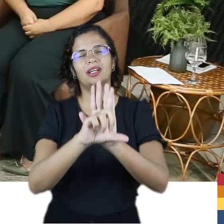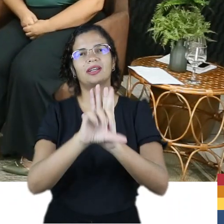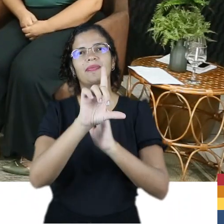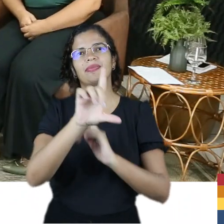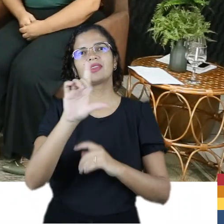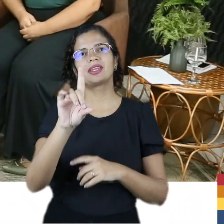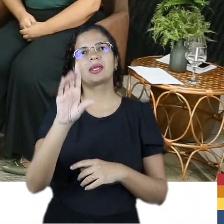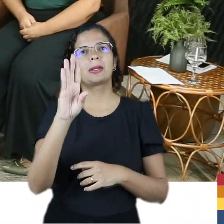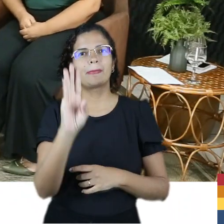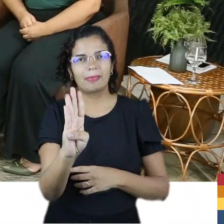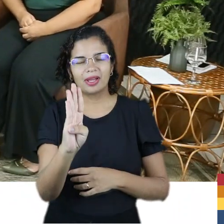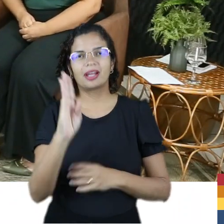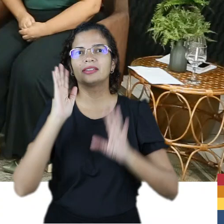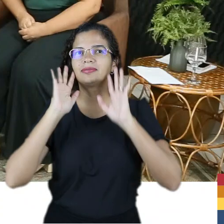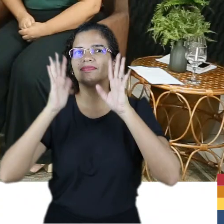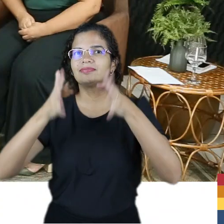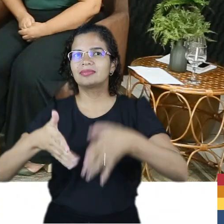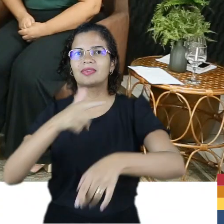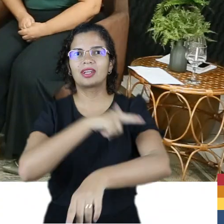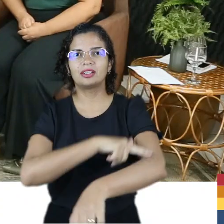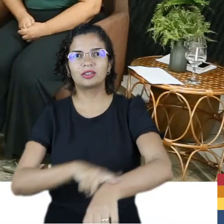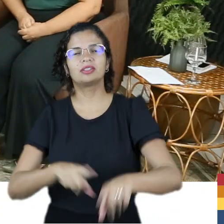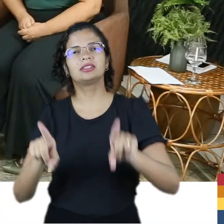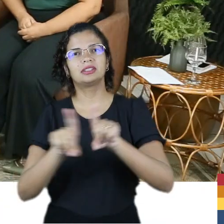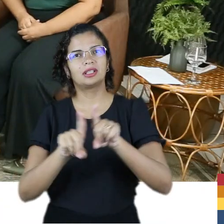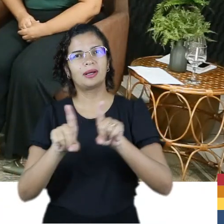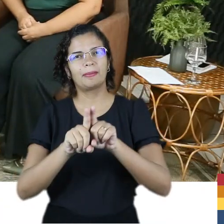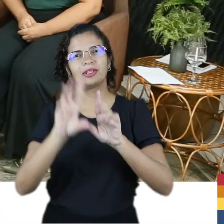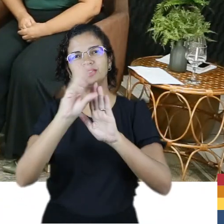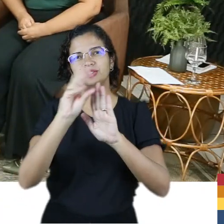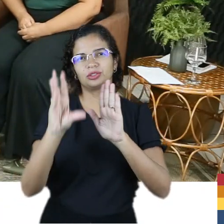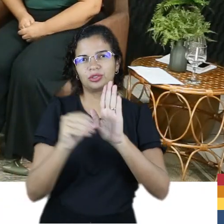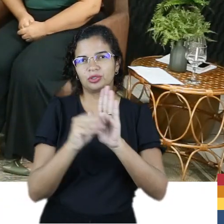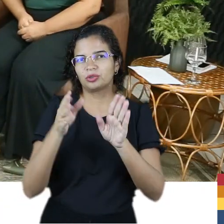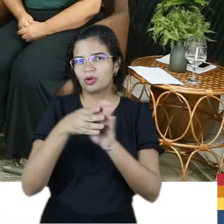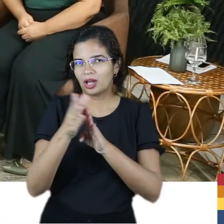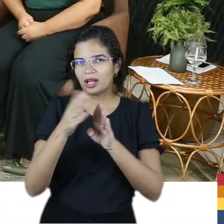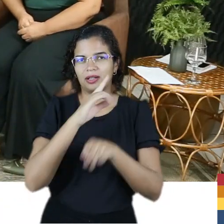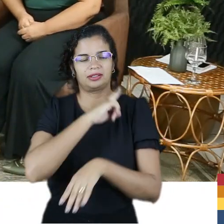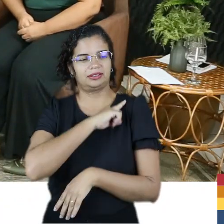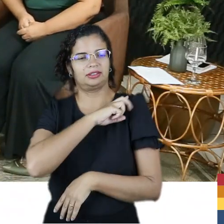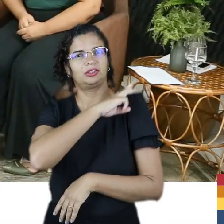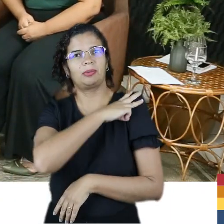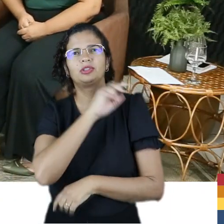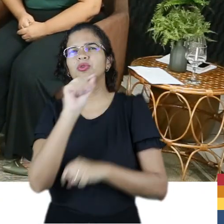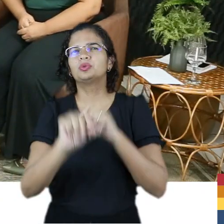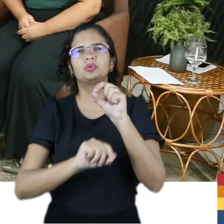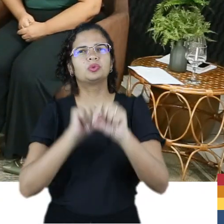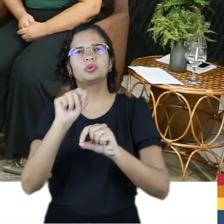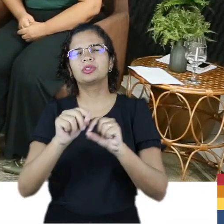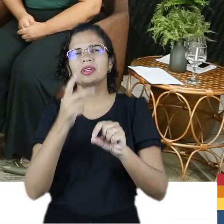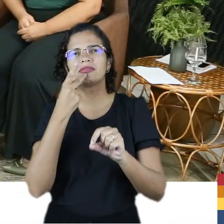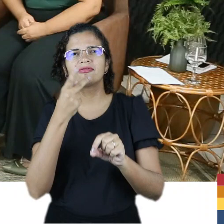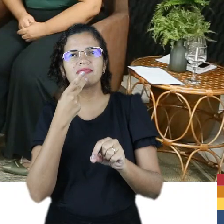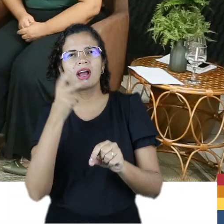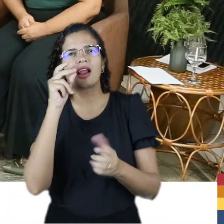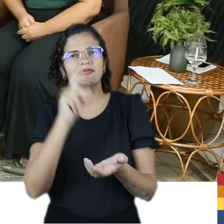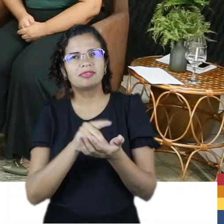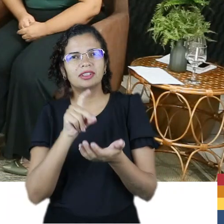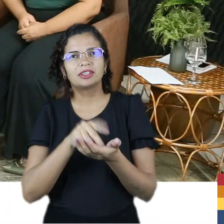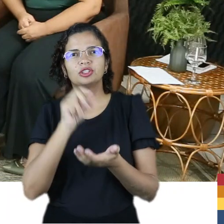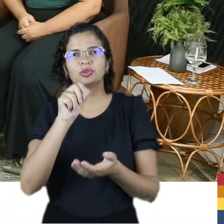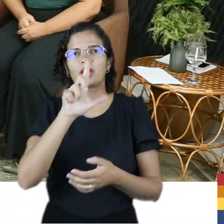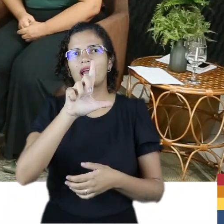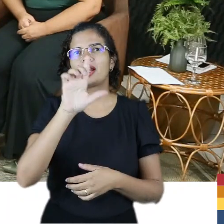para iniciar a nossa fala sobre a relação entre educação e trabalho, precisamos nos reportar as duas